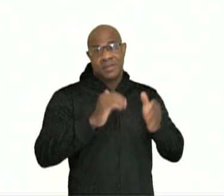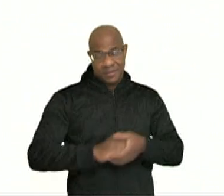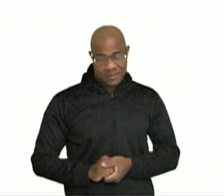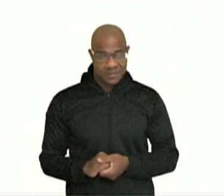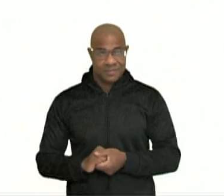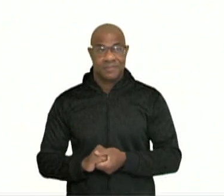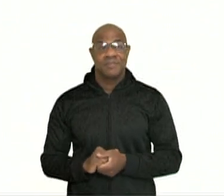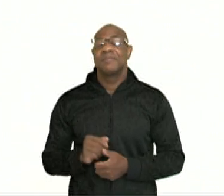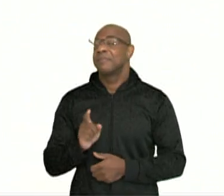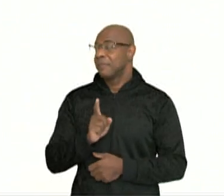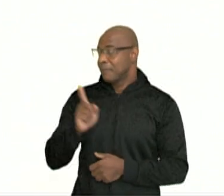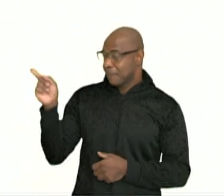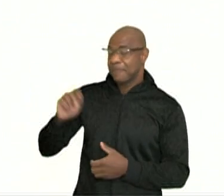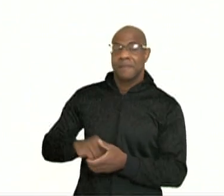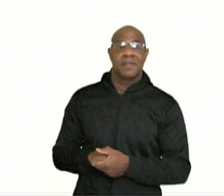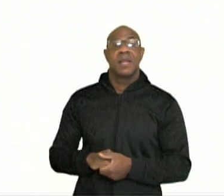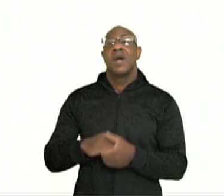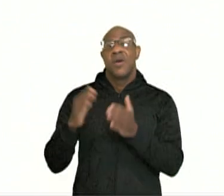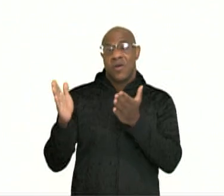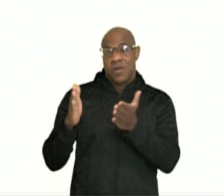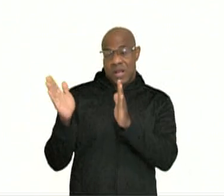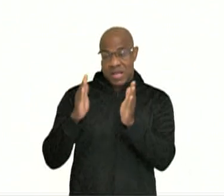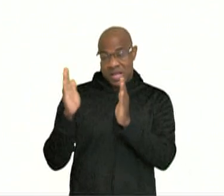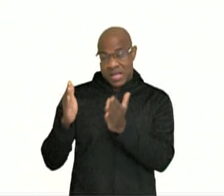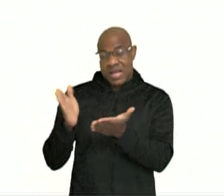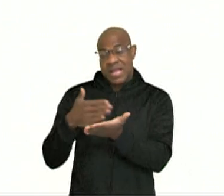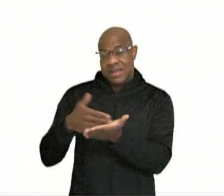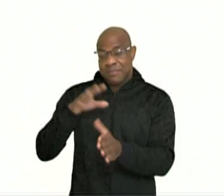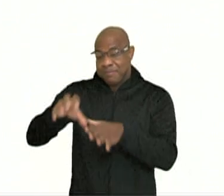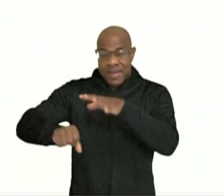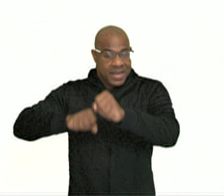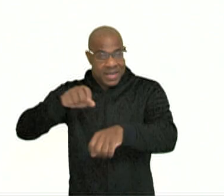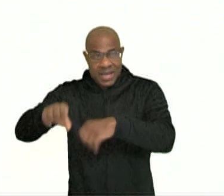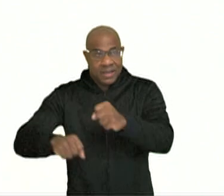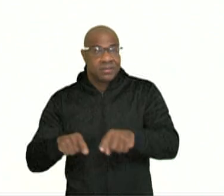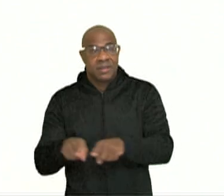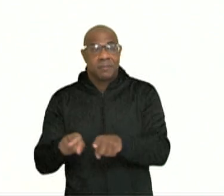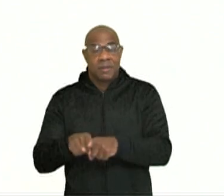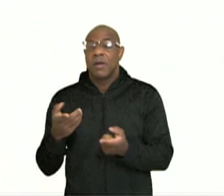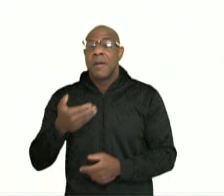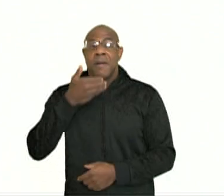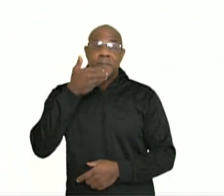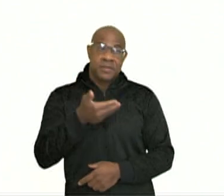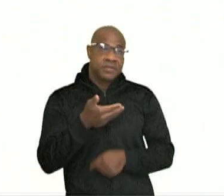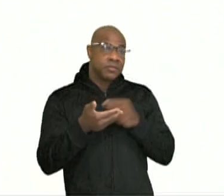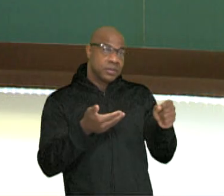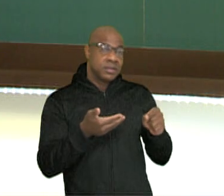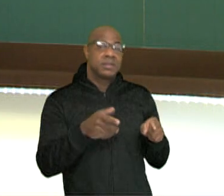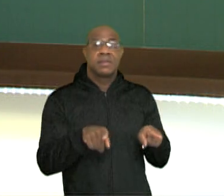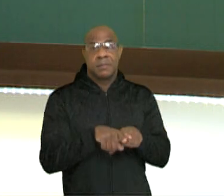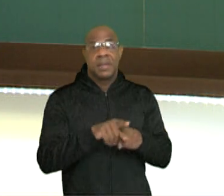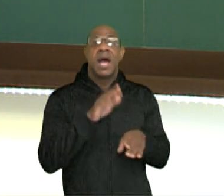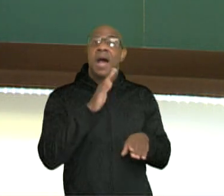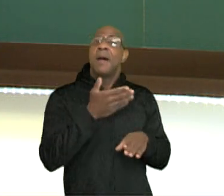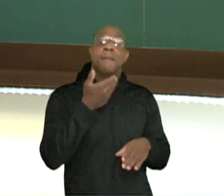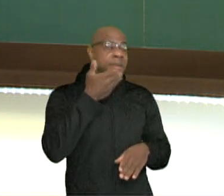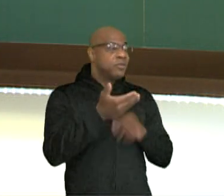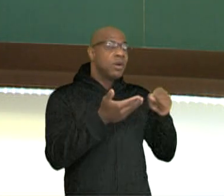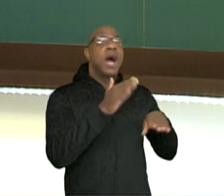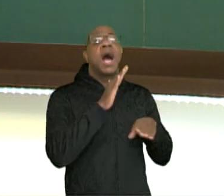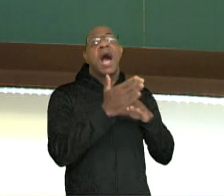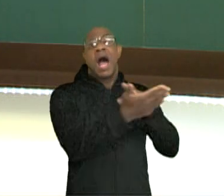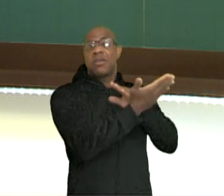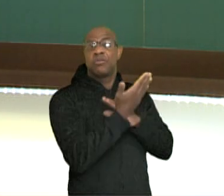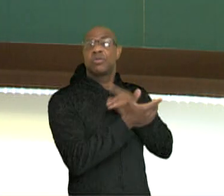Então, a partir desses livros coletados, né, foi solicitada a ajuda do prefeito da cidade para